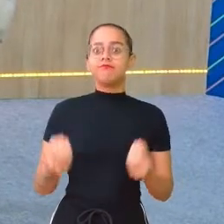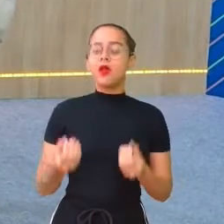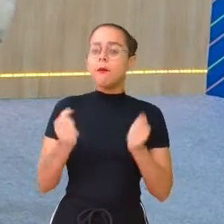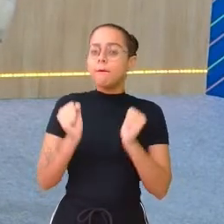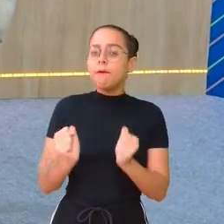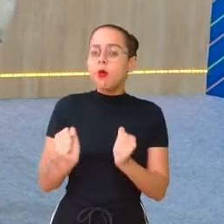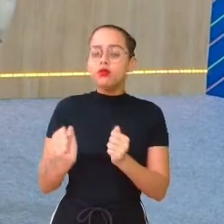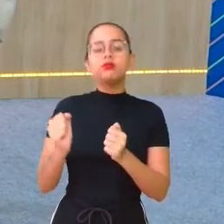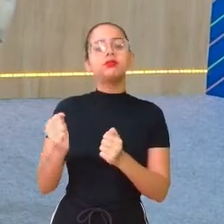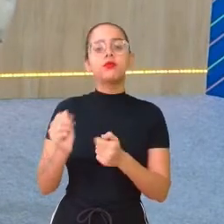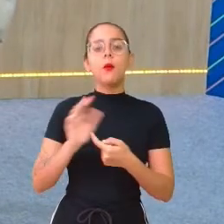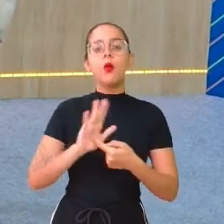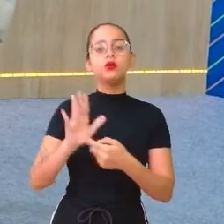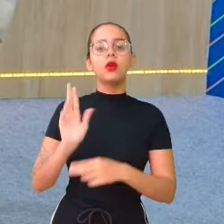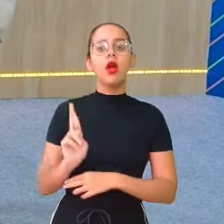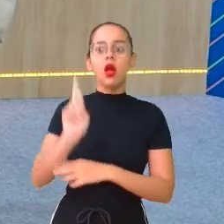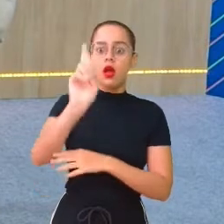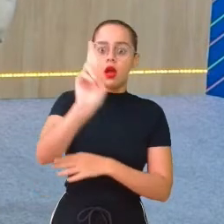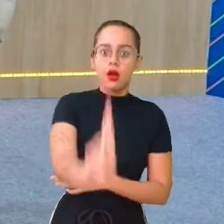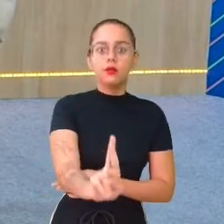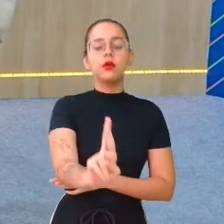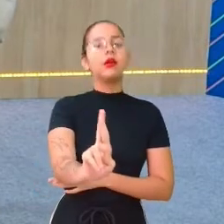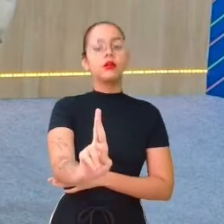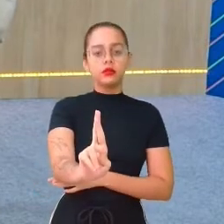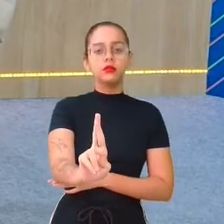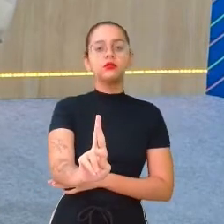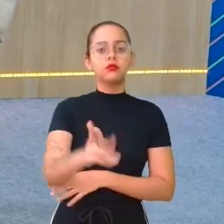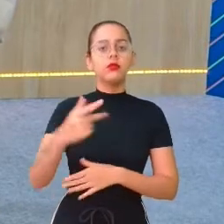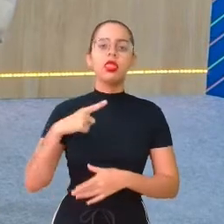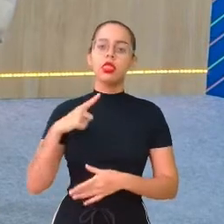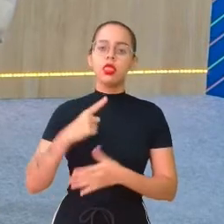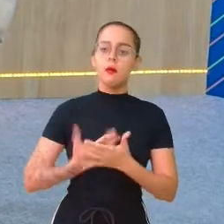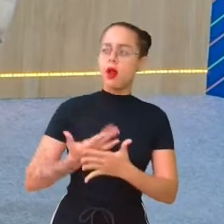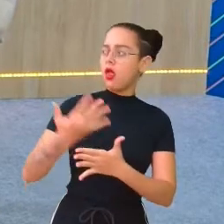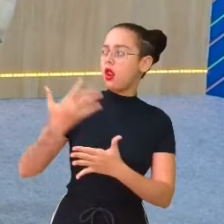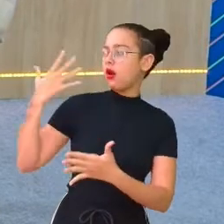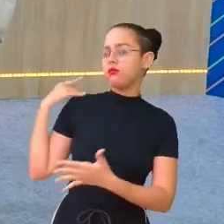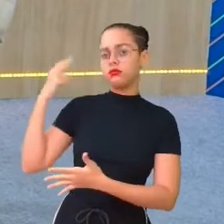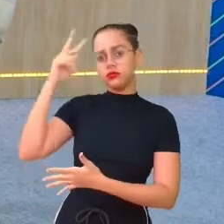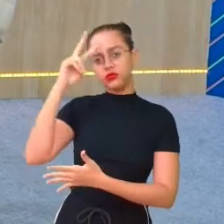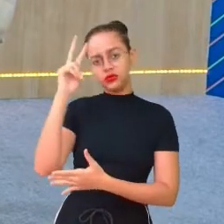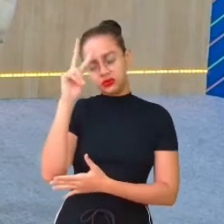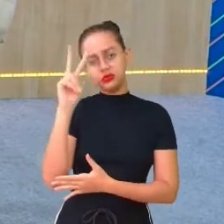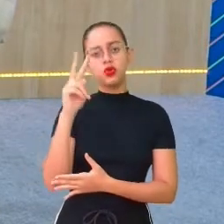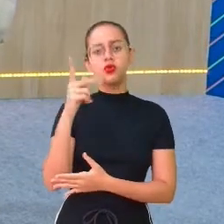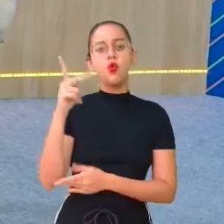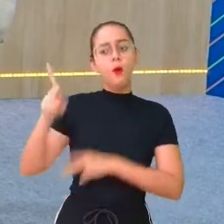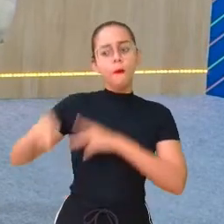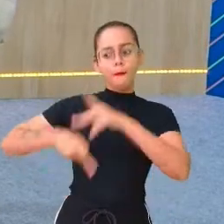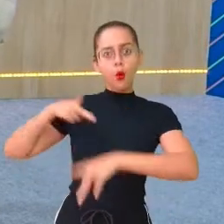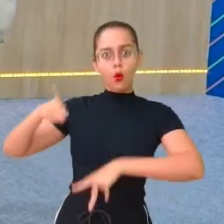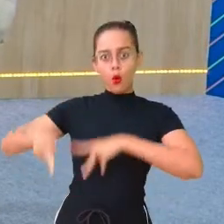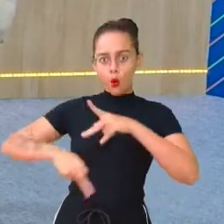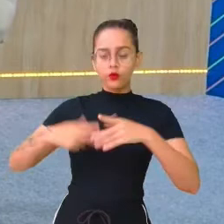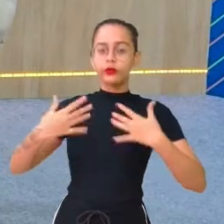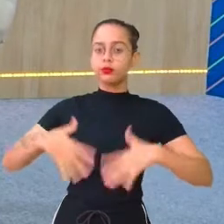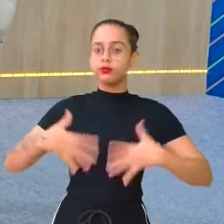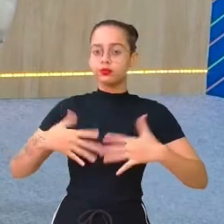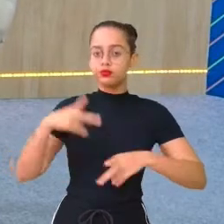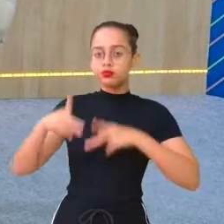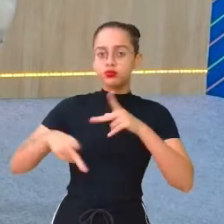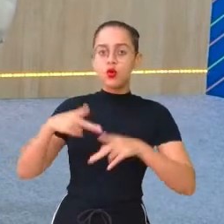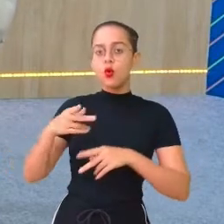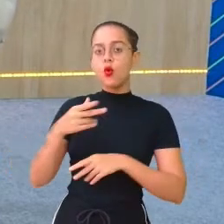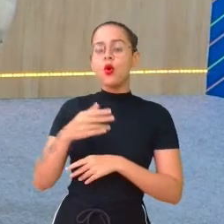representatividade desse instrumento aqui, antes de tudo, carrega uma história de um povo, né? Na verdade, o que Luiz